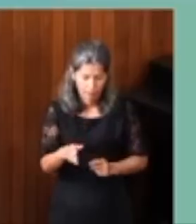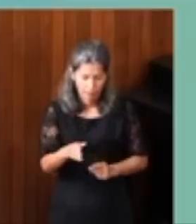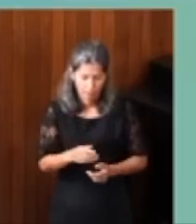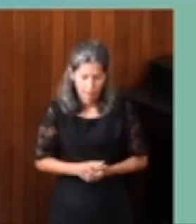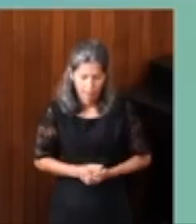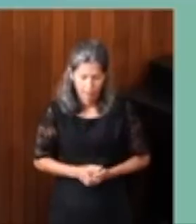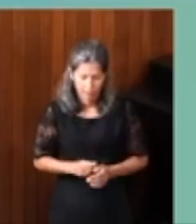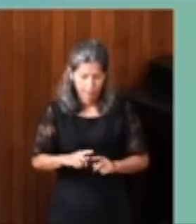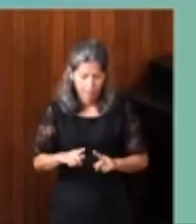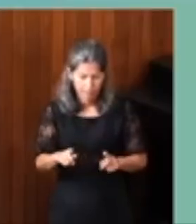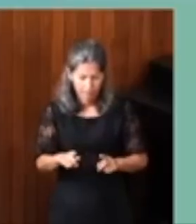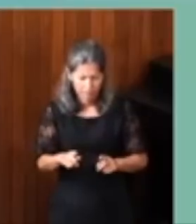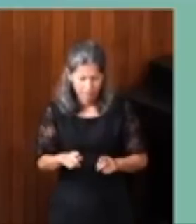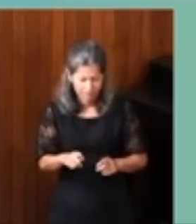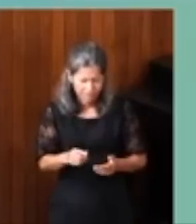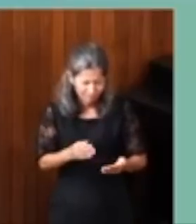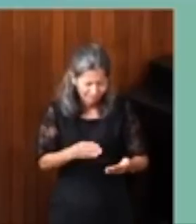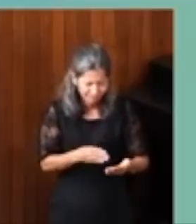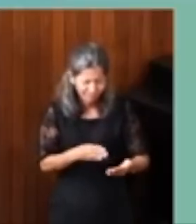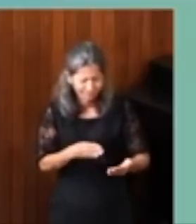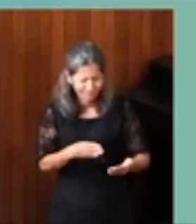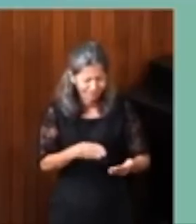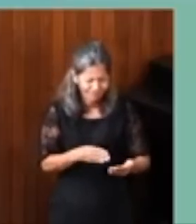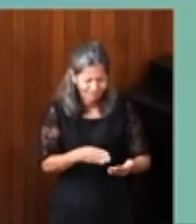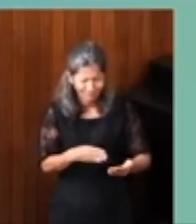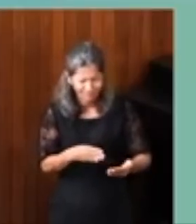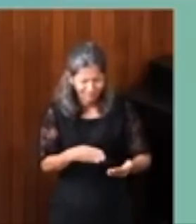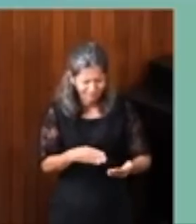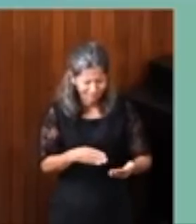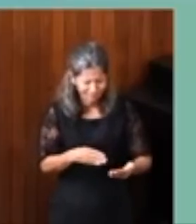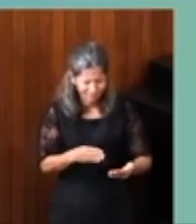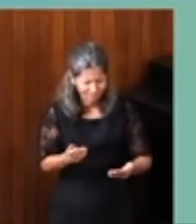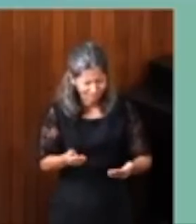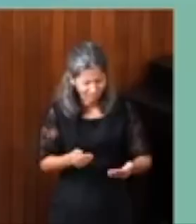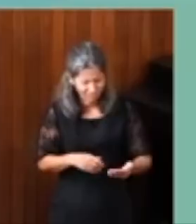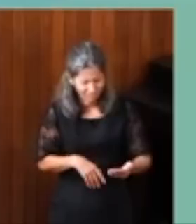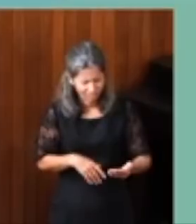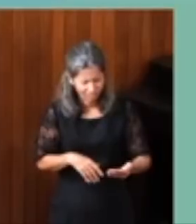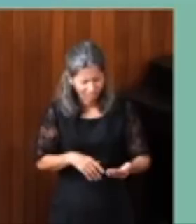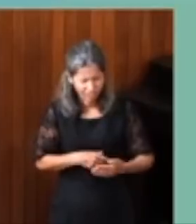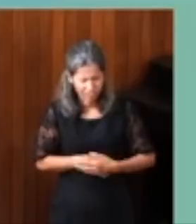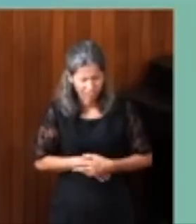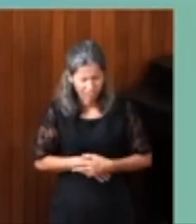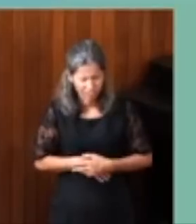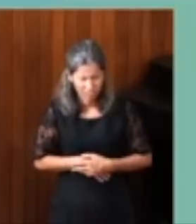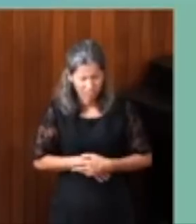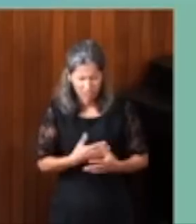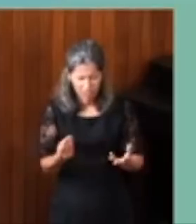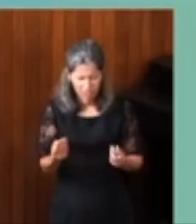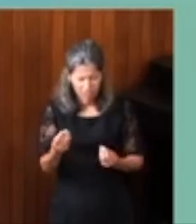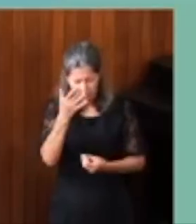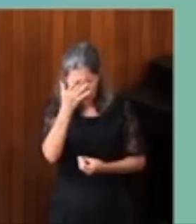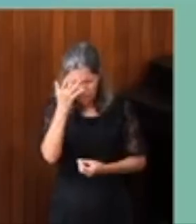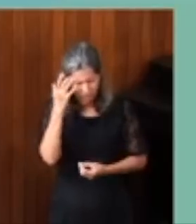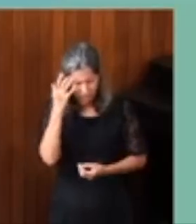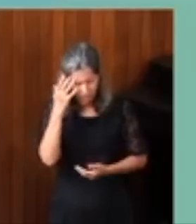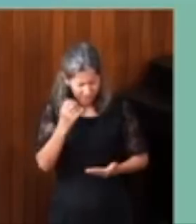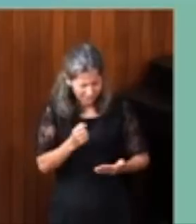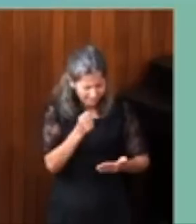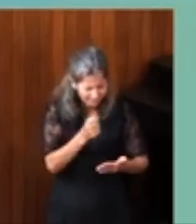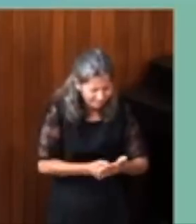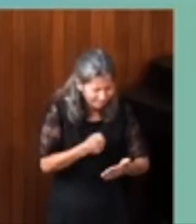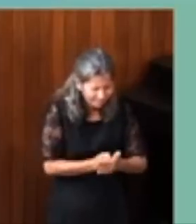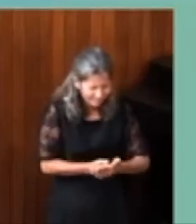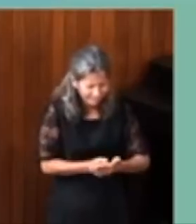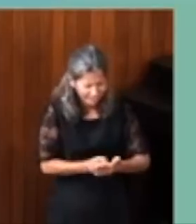mas eu estava ainda relutando, né? Passei por uma fase de, como muitos passam, né? De luta, será que eu devo ir?